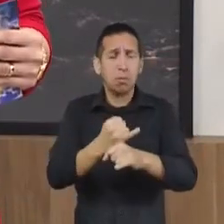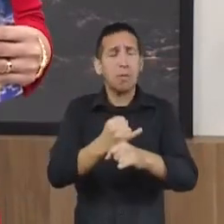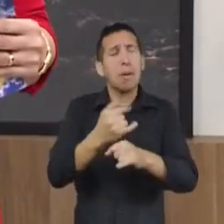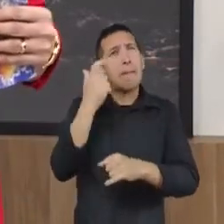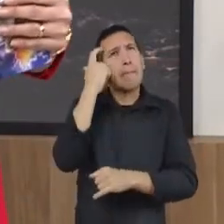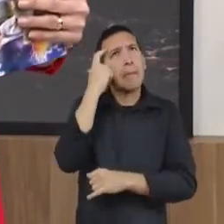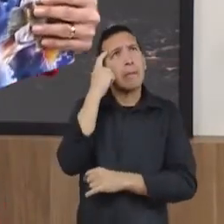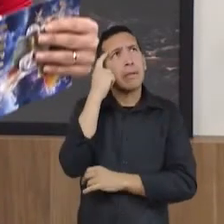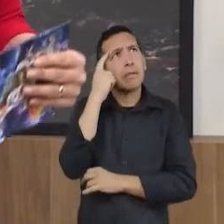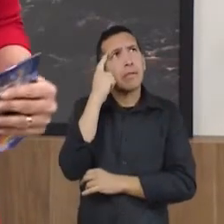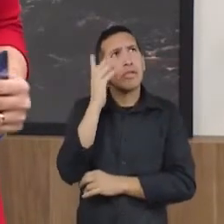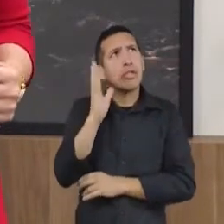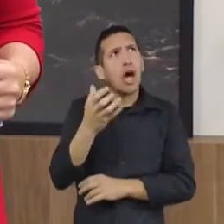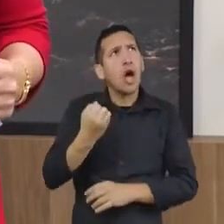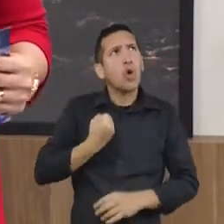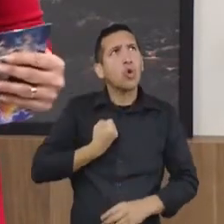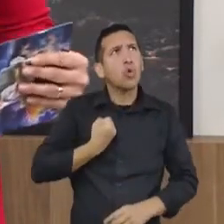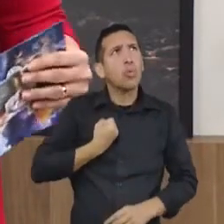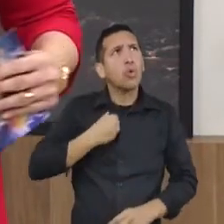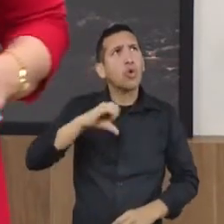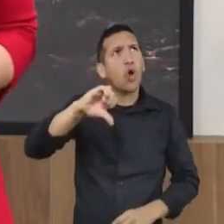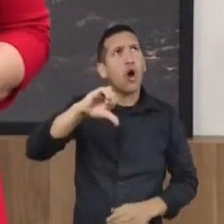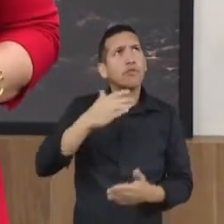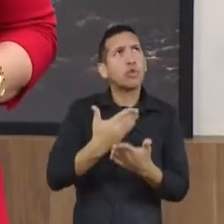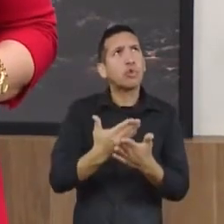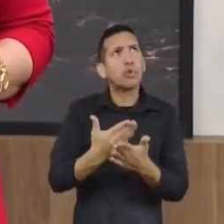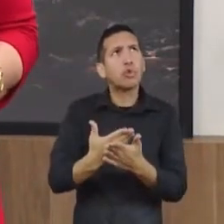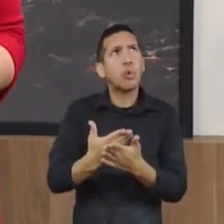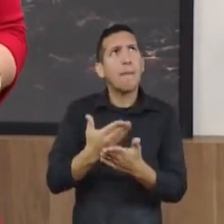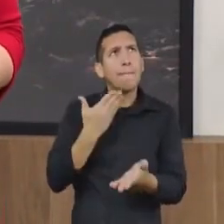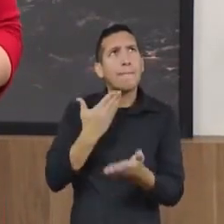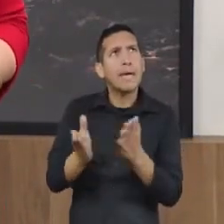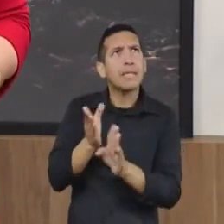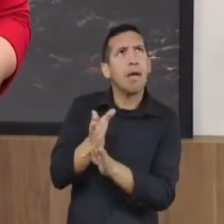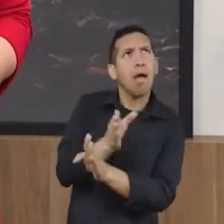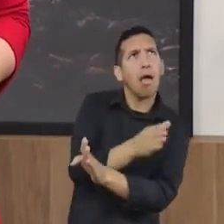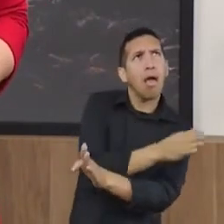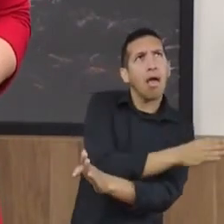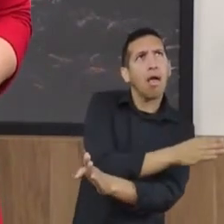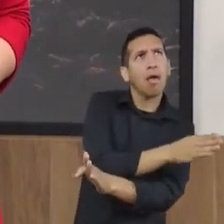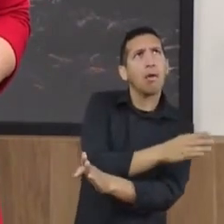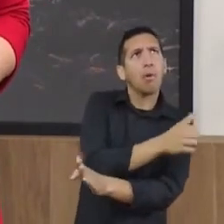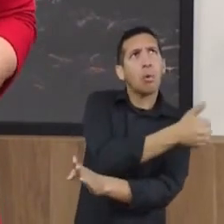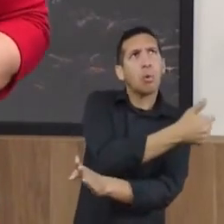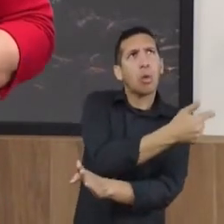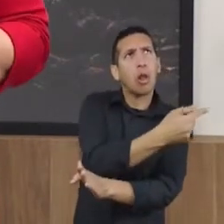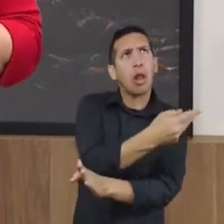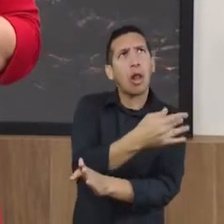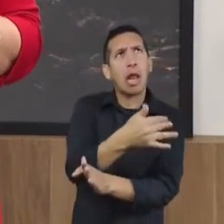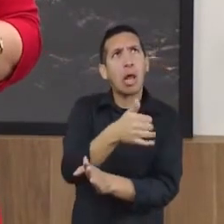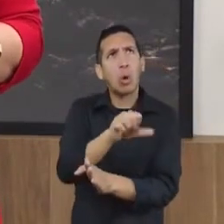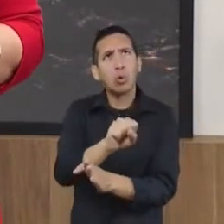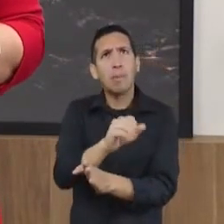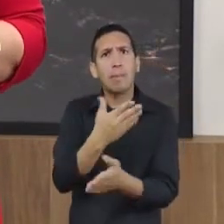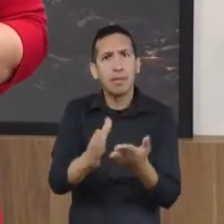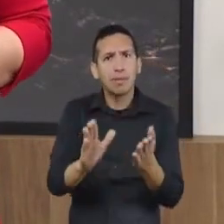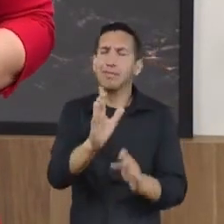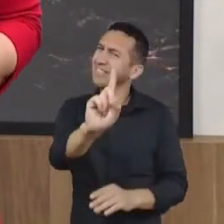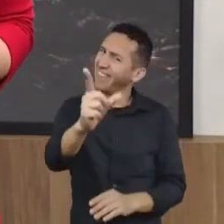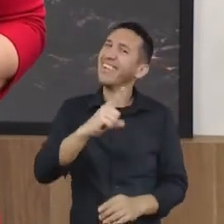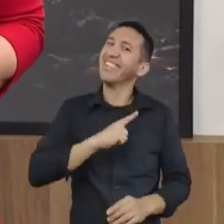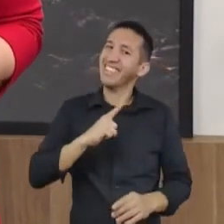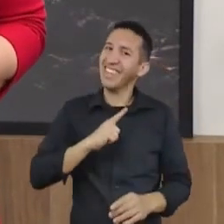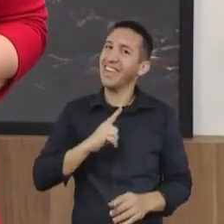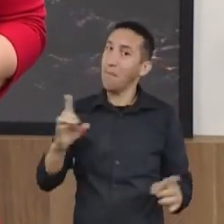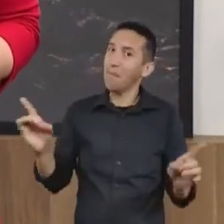pensar Poxa já é um nono encontro perdi os outros calma aí tem uma solução para você todos os estudos